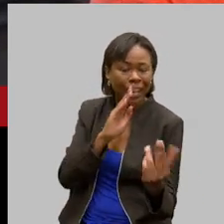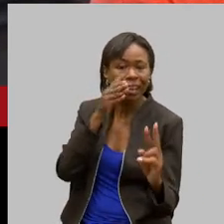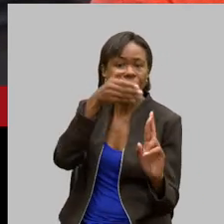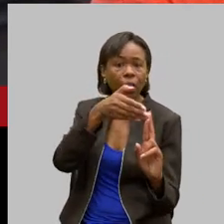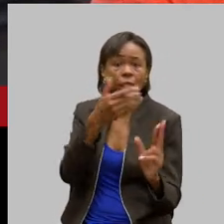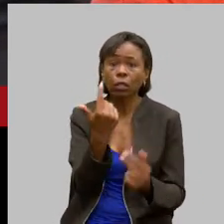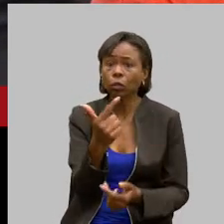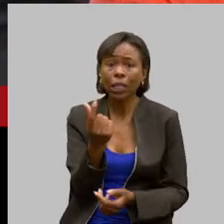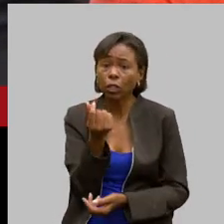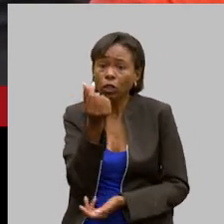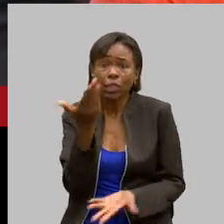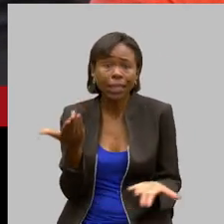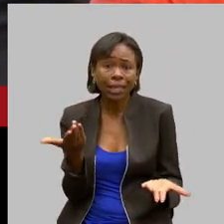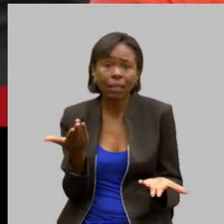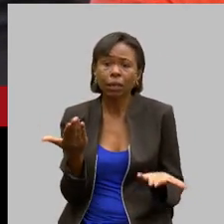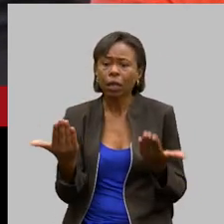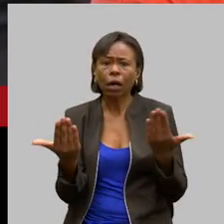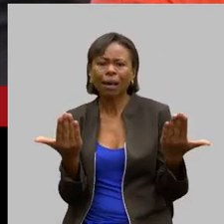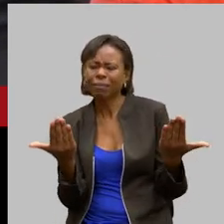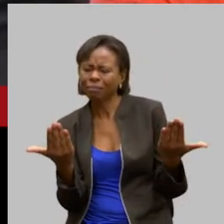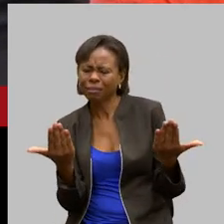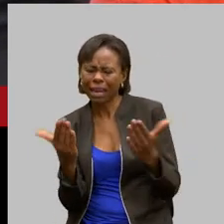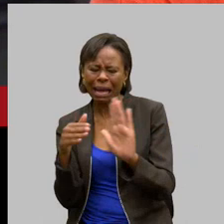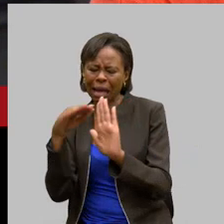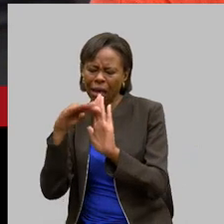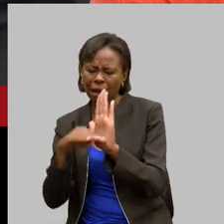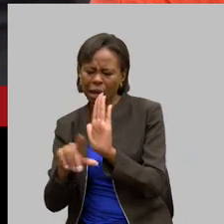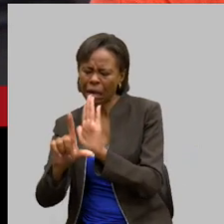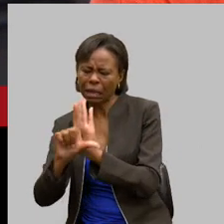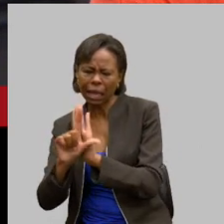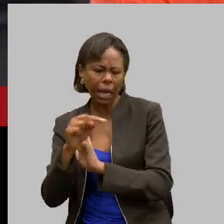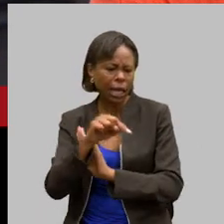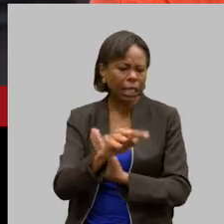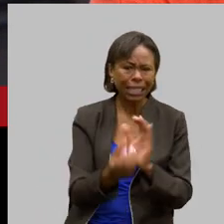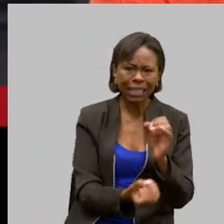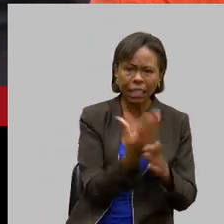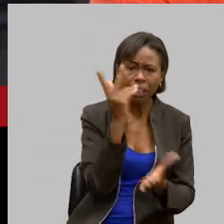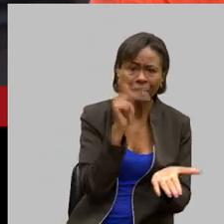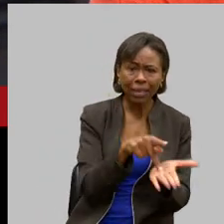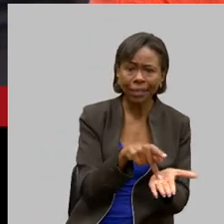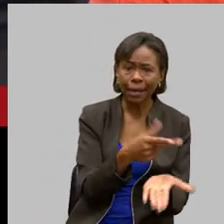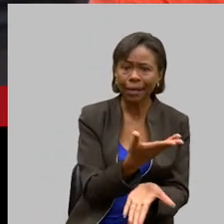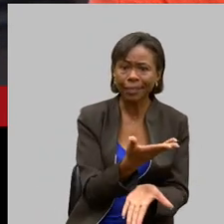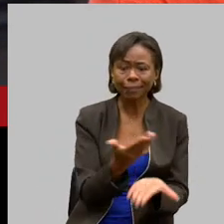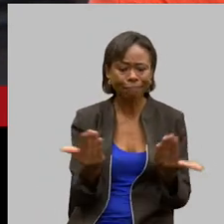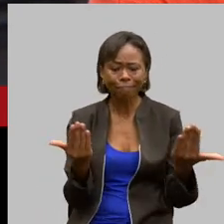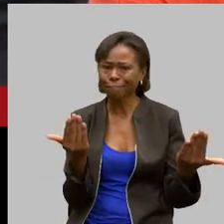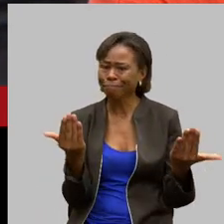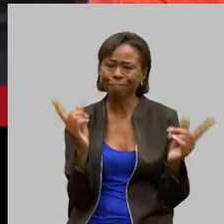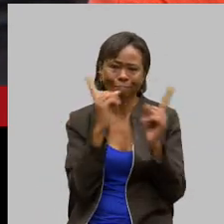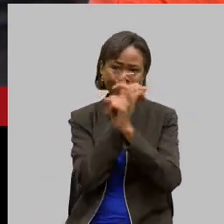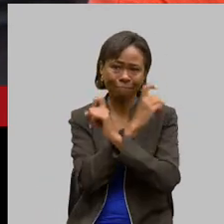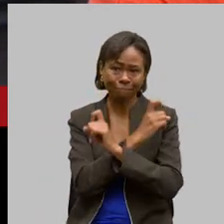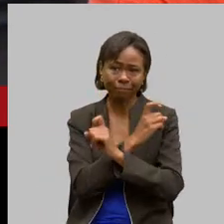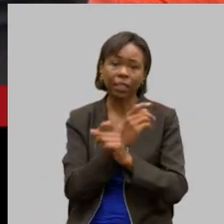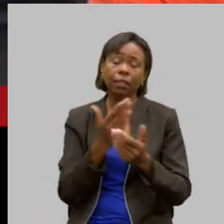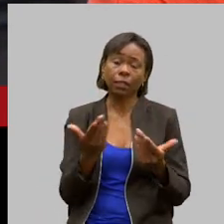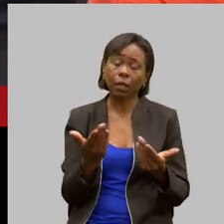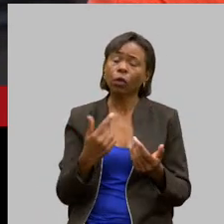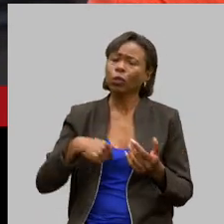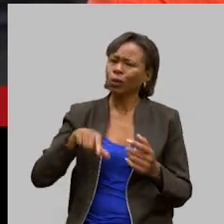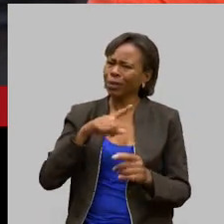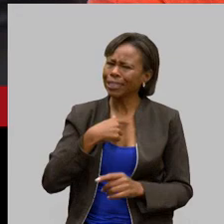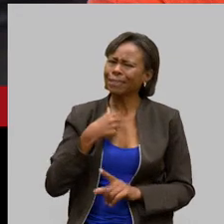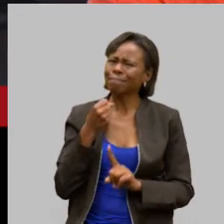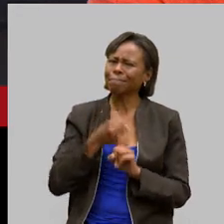em equiparar o que tá na lei O que é previsto formalmente e o que a gente enxerga materialmente então para nós é é uma luta muito